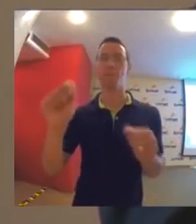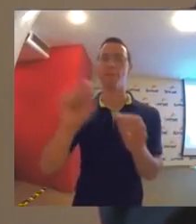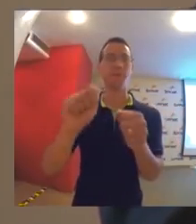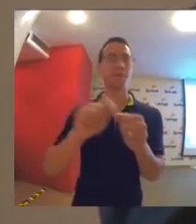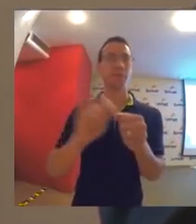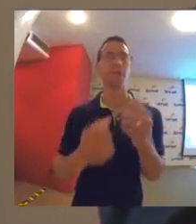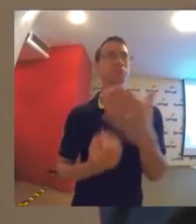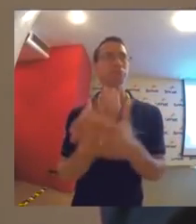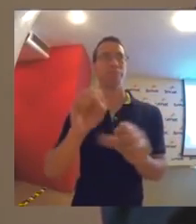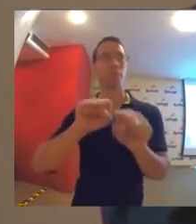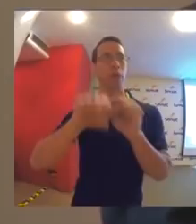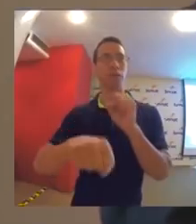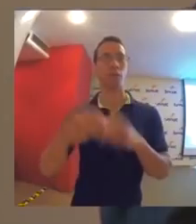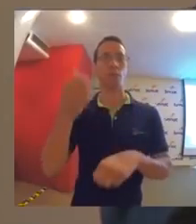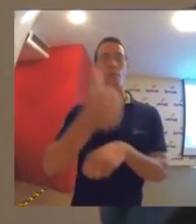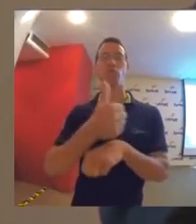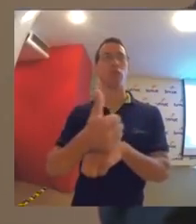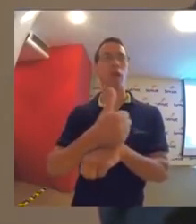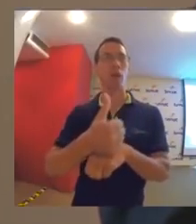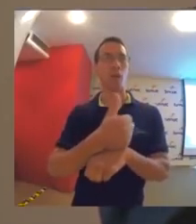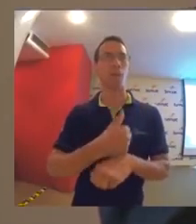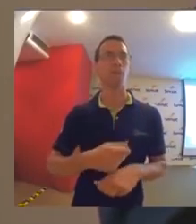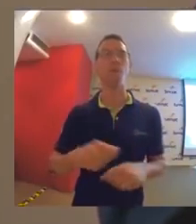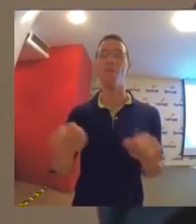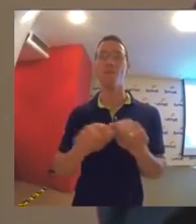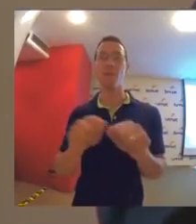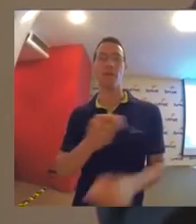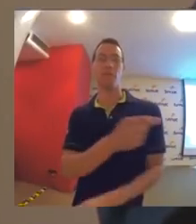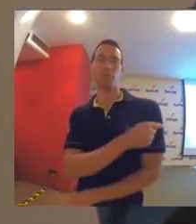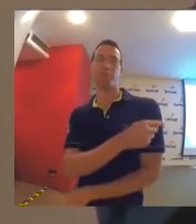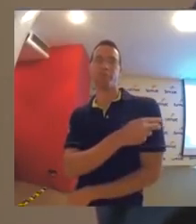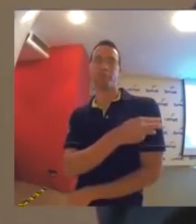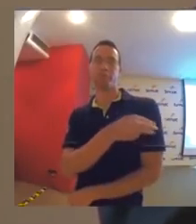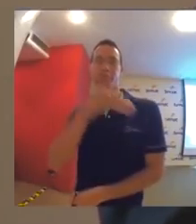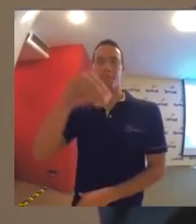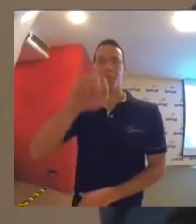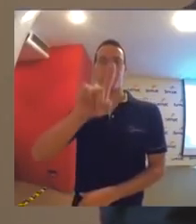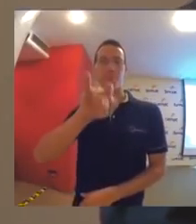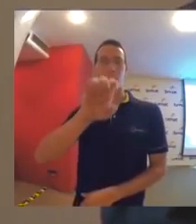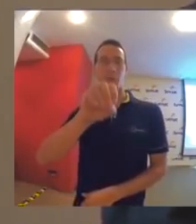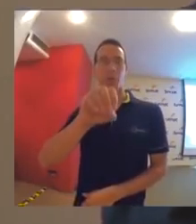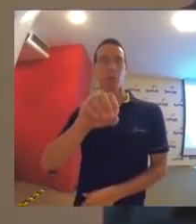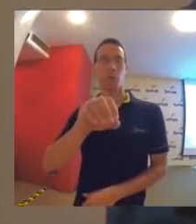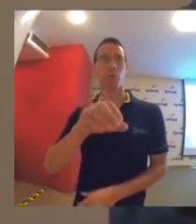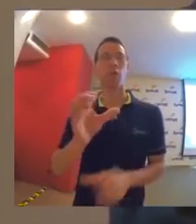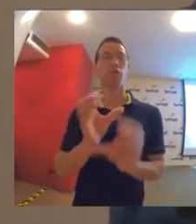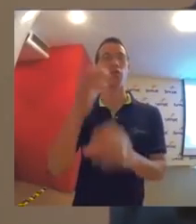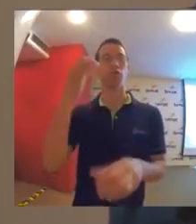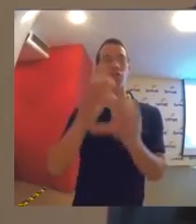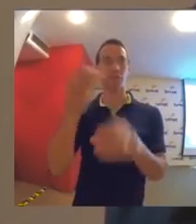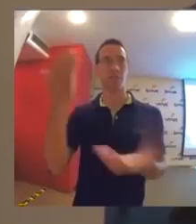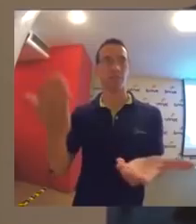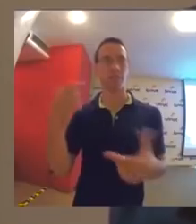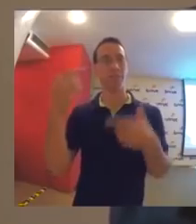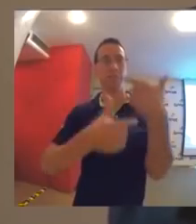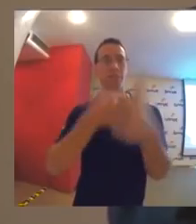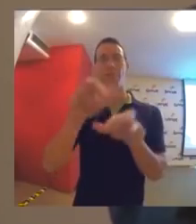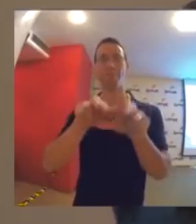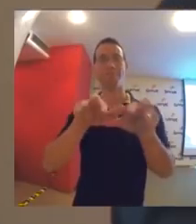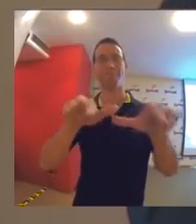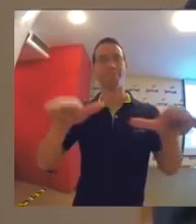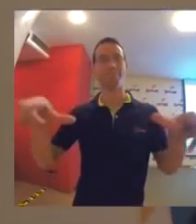formação profissional, fiz ensino médio, porque eu sou engenheiro. Então, trabalhei em todos